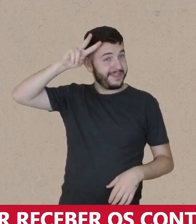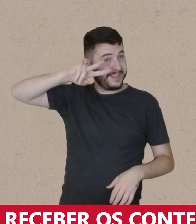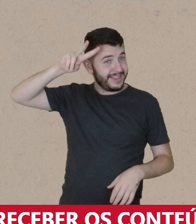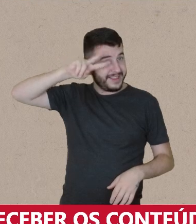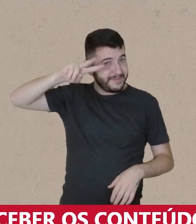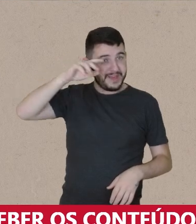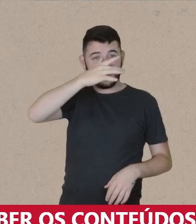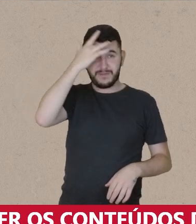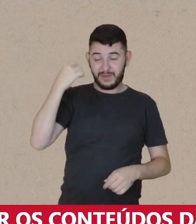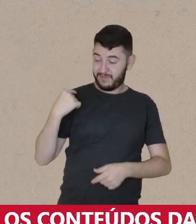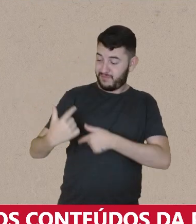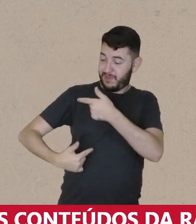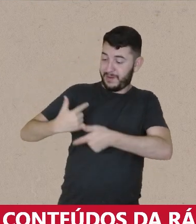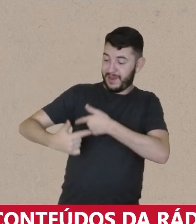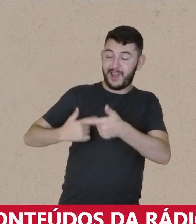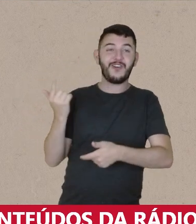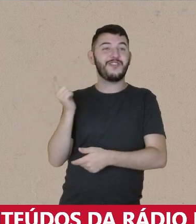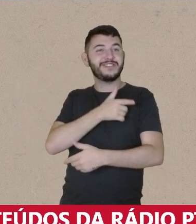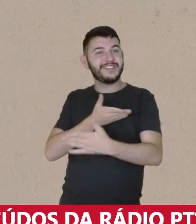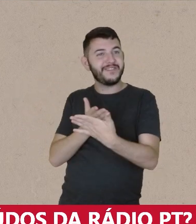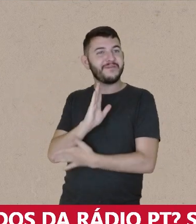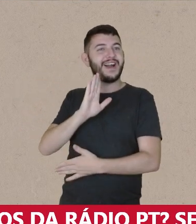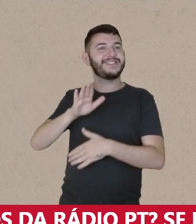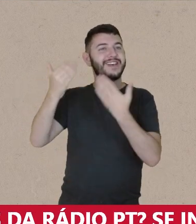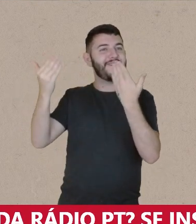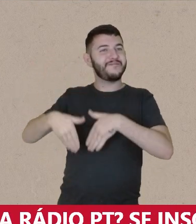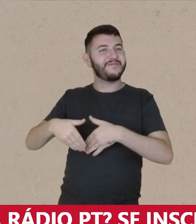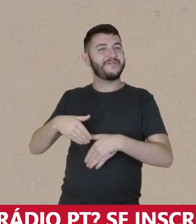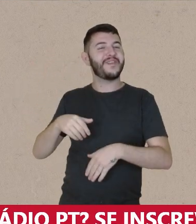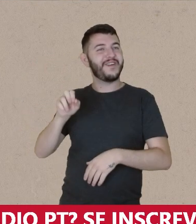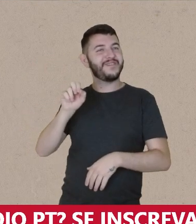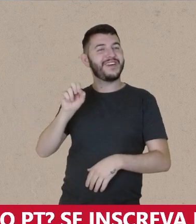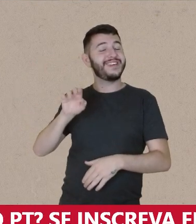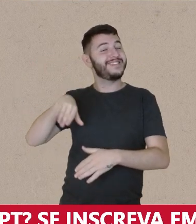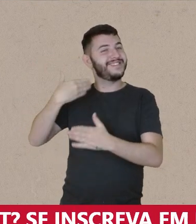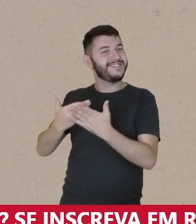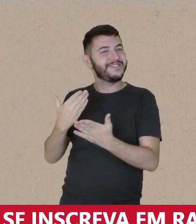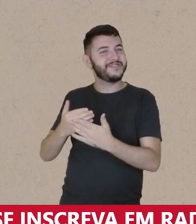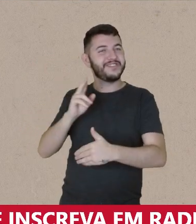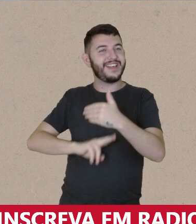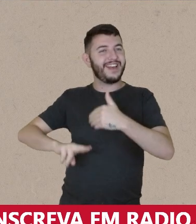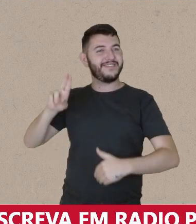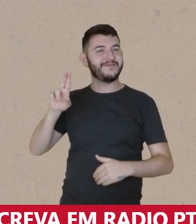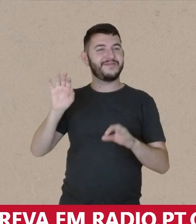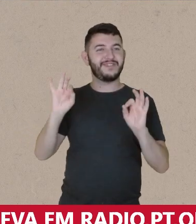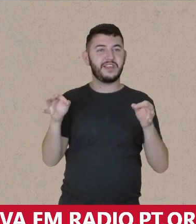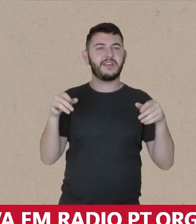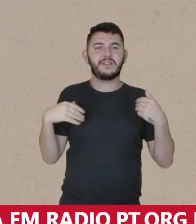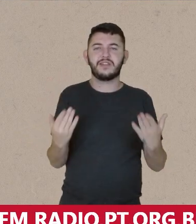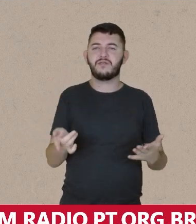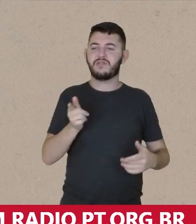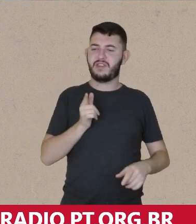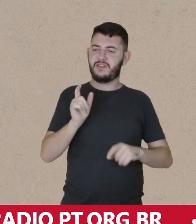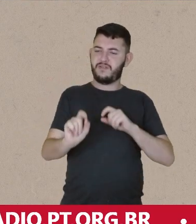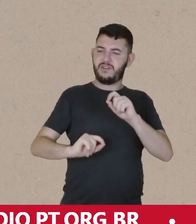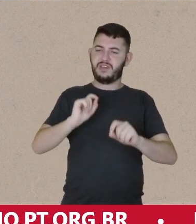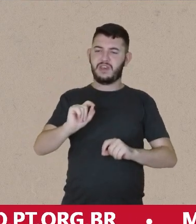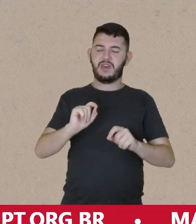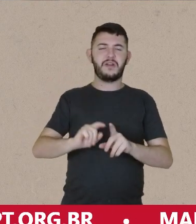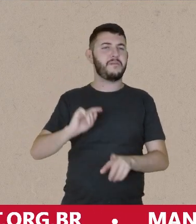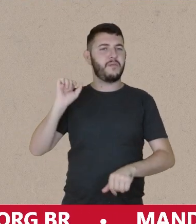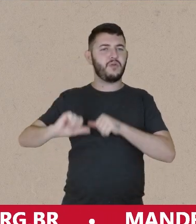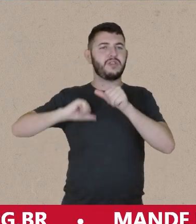ir à universidade. E houve uma radical mudança na política com relação ao salário, à previdência, à